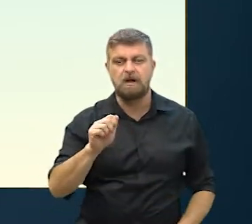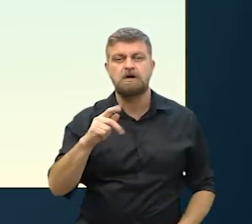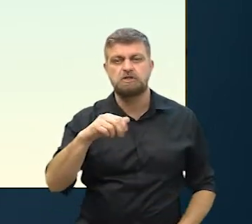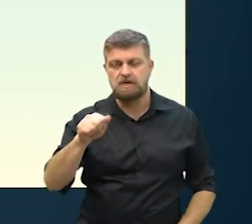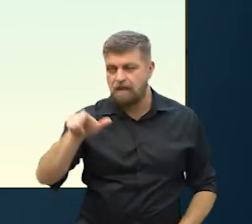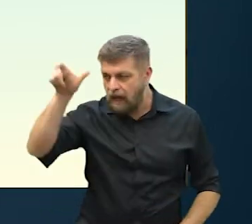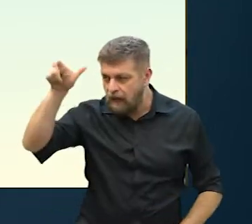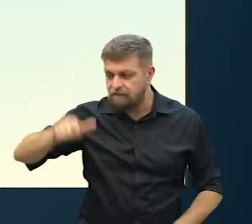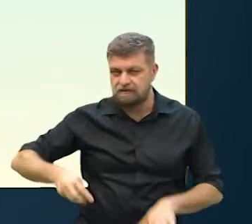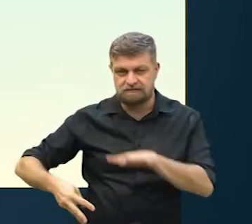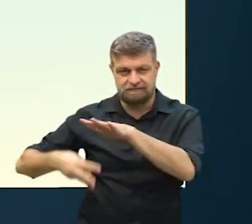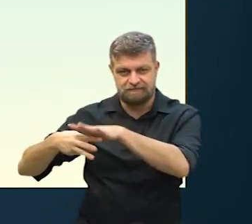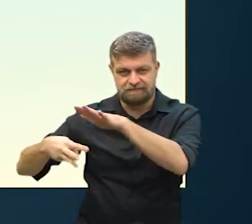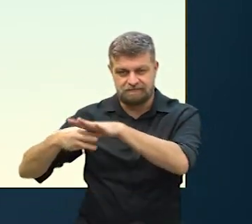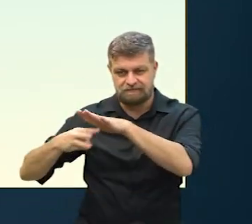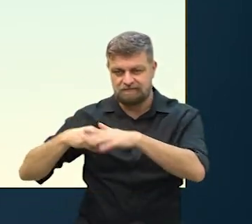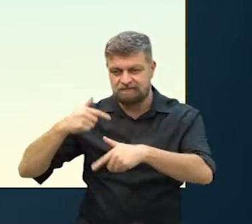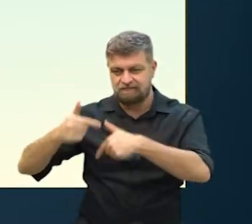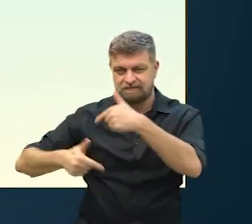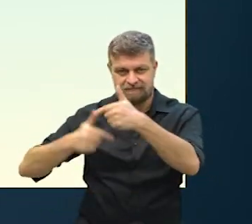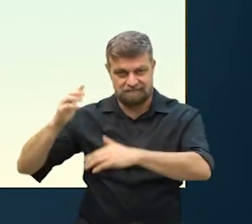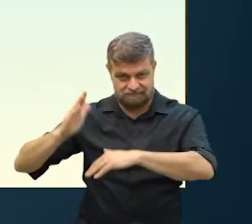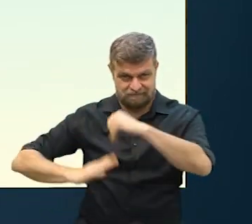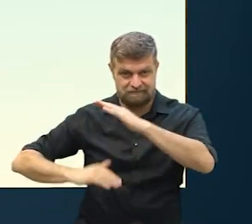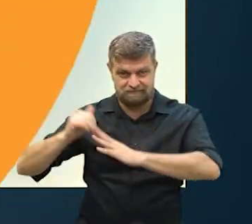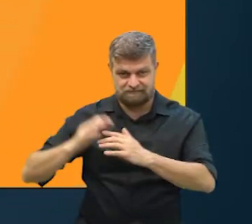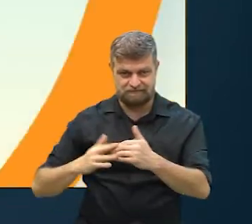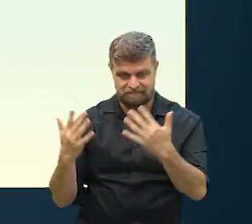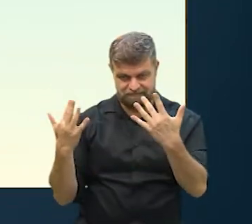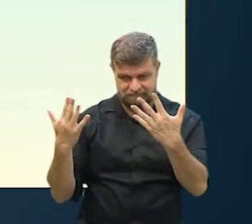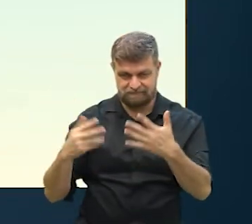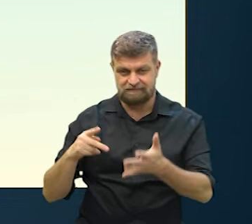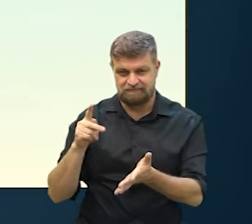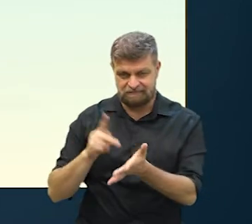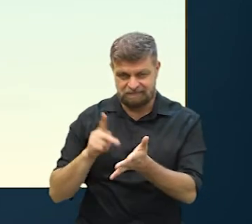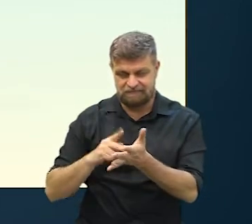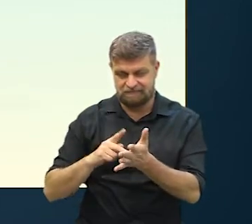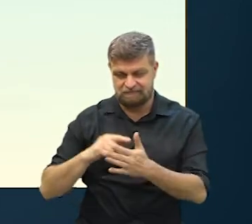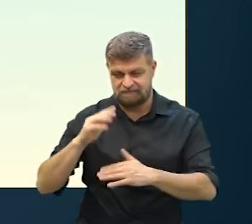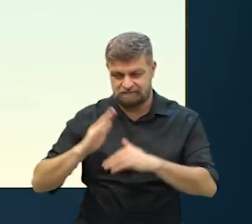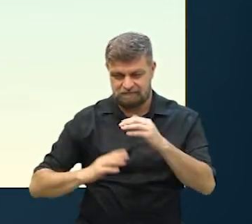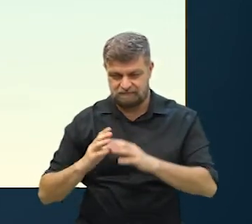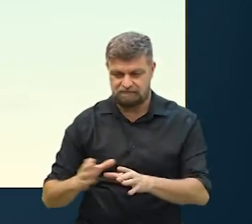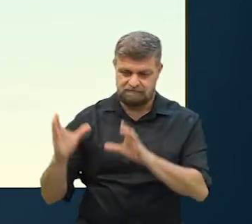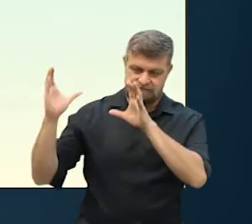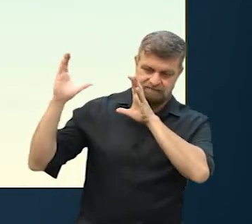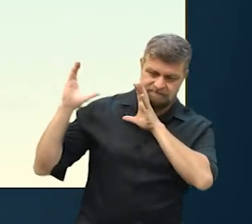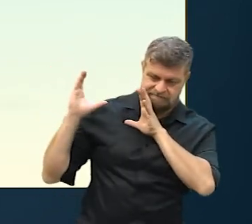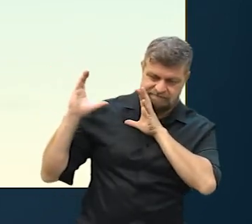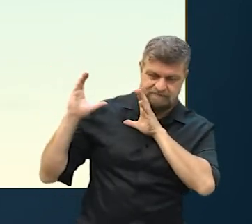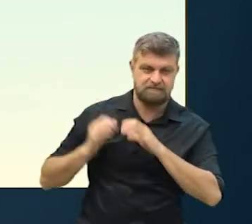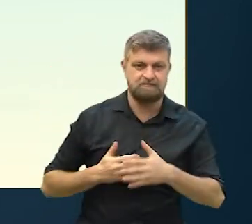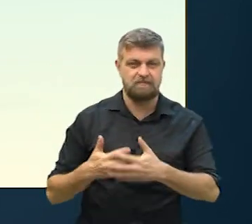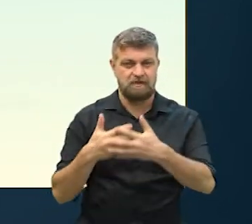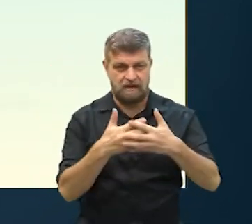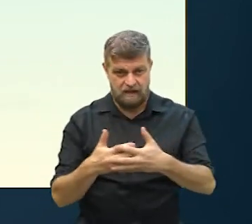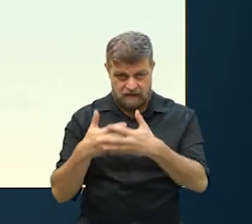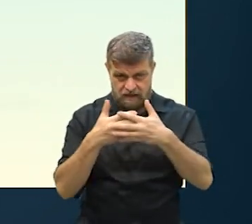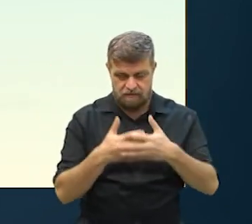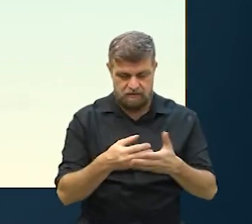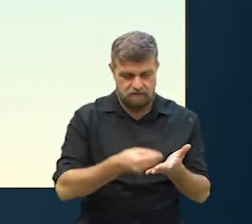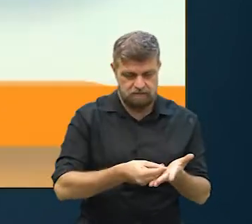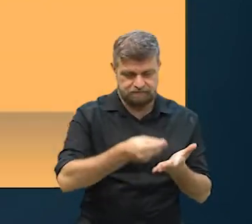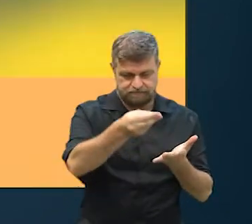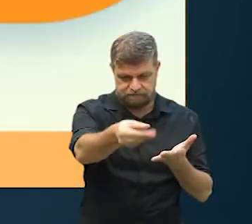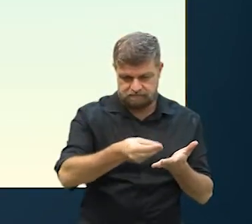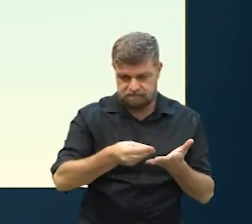os prestadores de serviços que vão colocar a mão na massa de fato e realizar a atividade de carregar e descarregar caminhões e